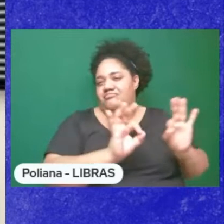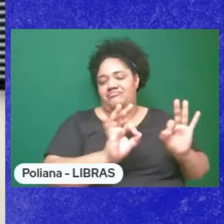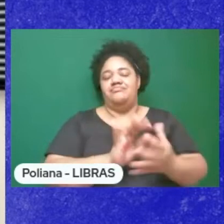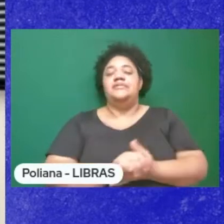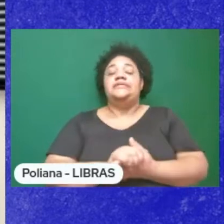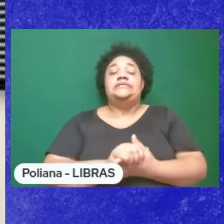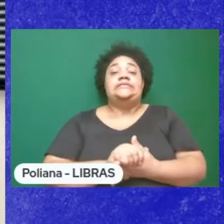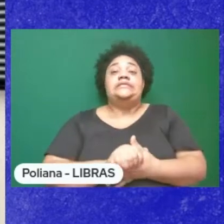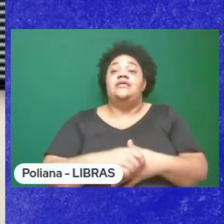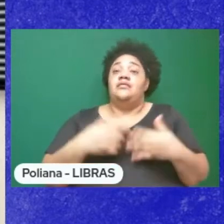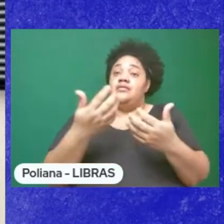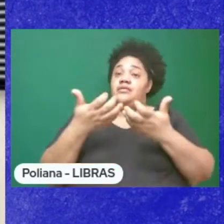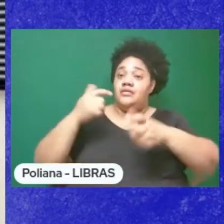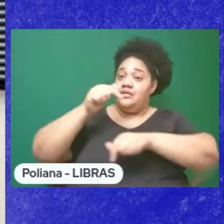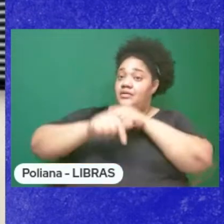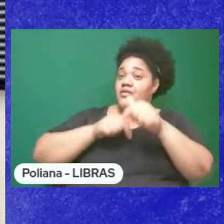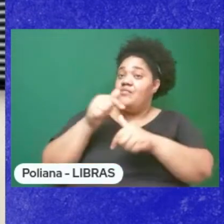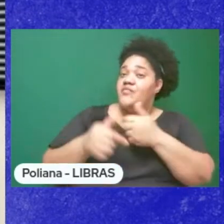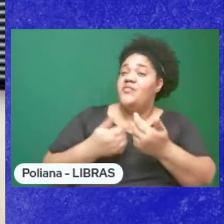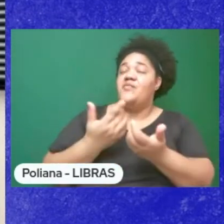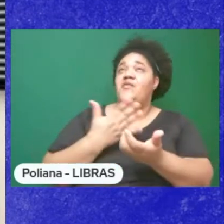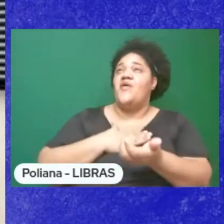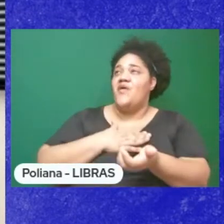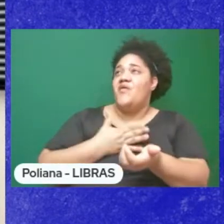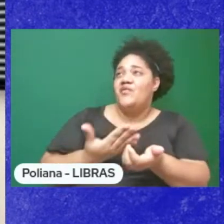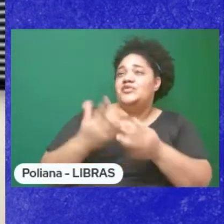muito de trabalhar com temas